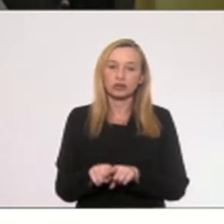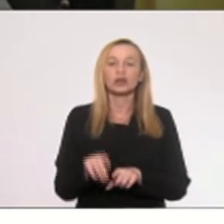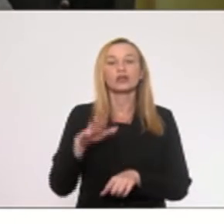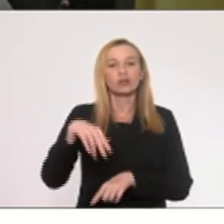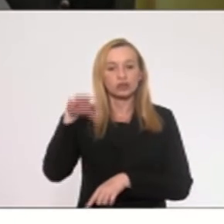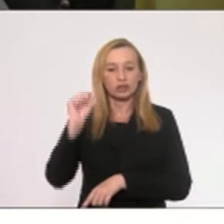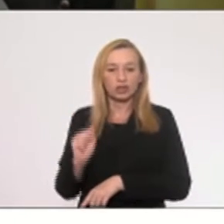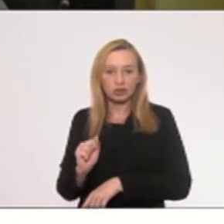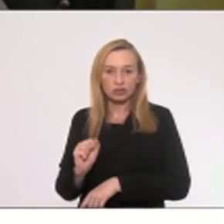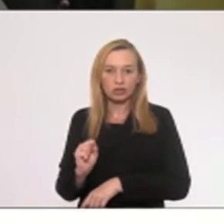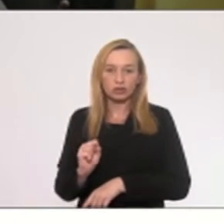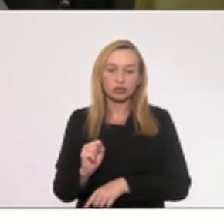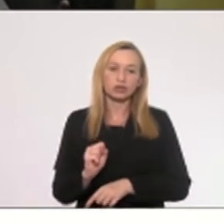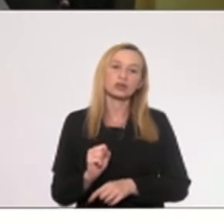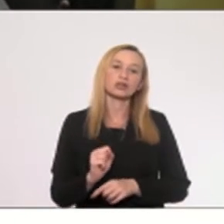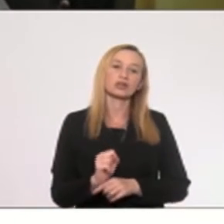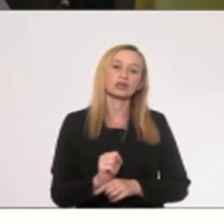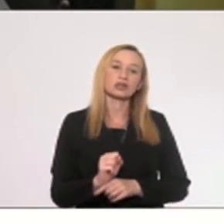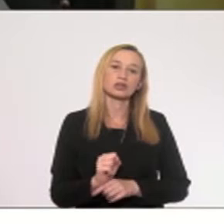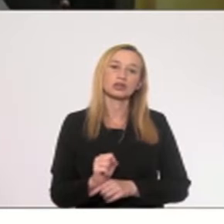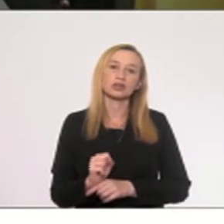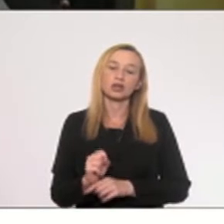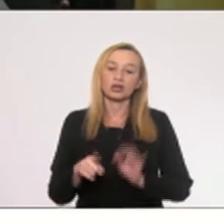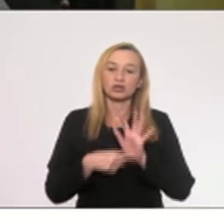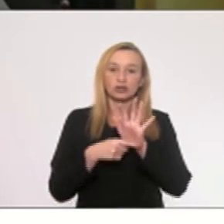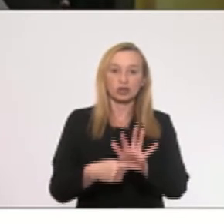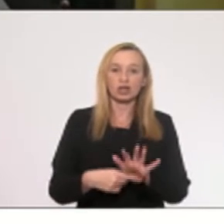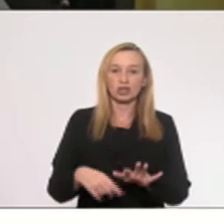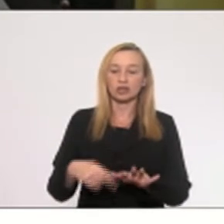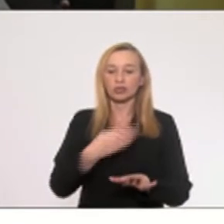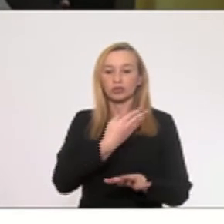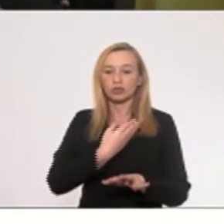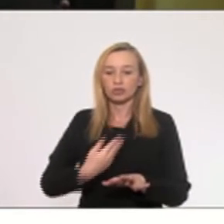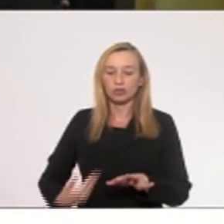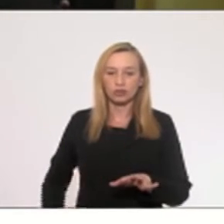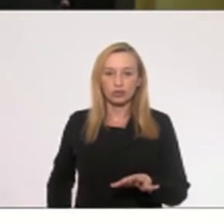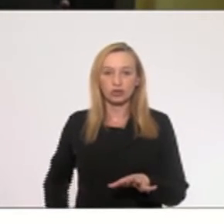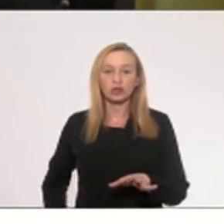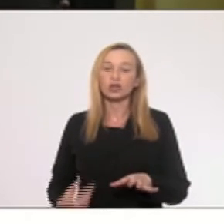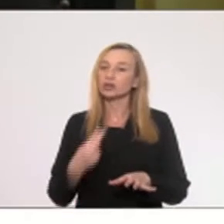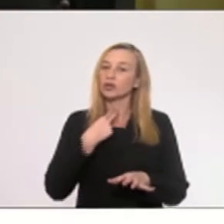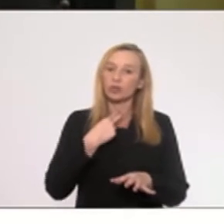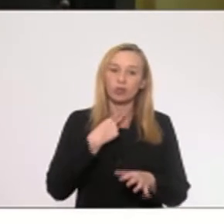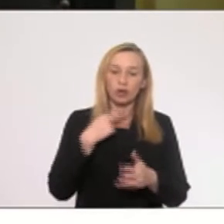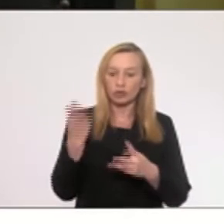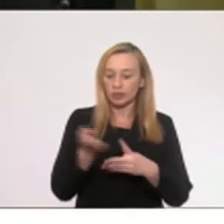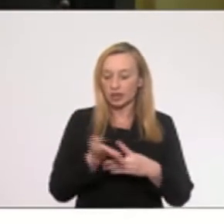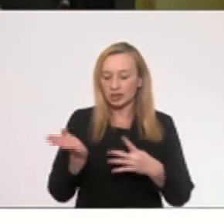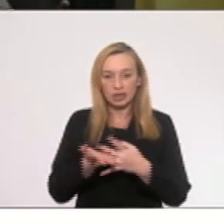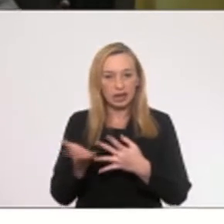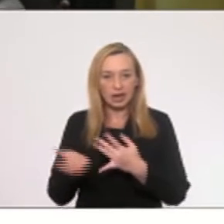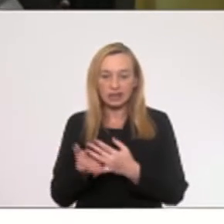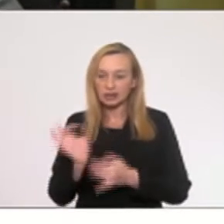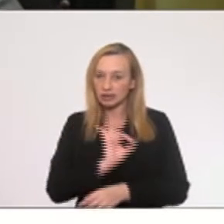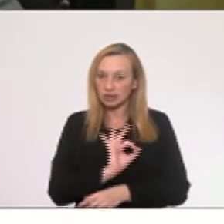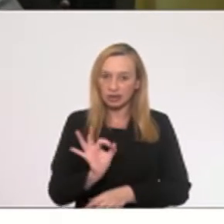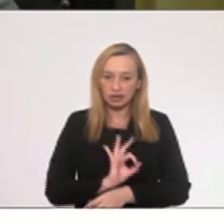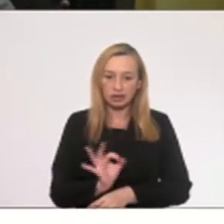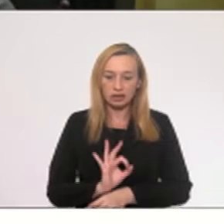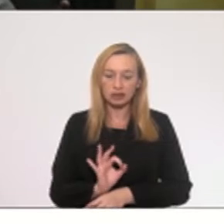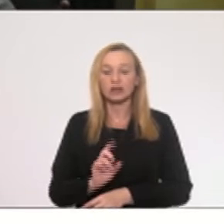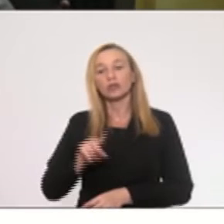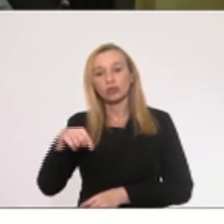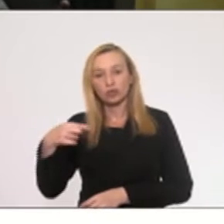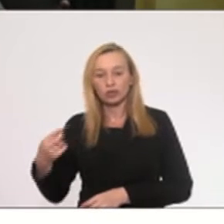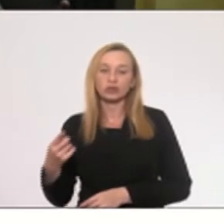instituídas e mantidas pelo poder público, não poderão ser parceladas nem preteridas por outras despesas, excetuadas